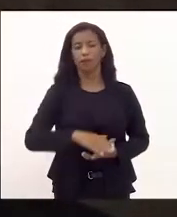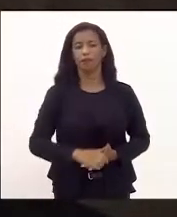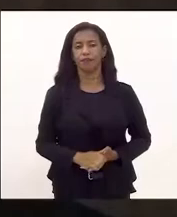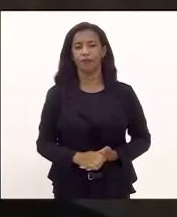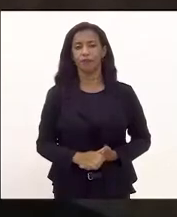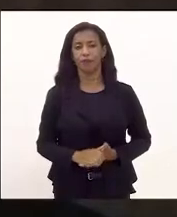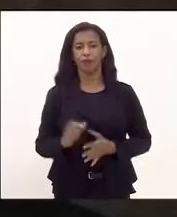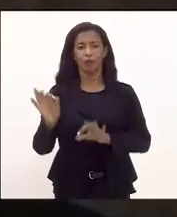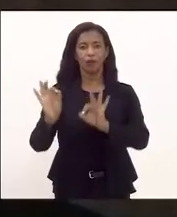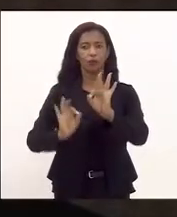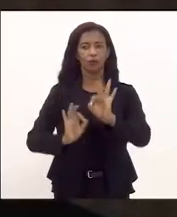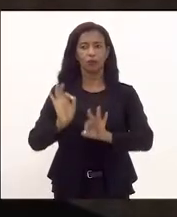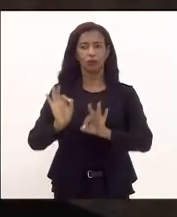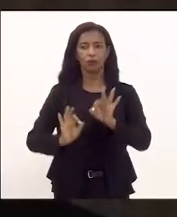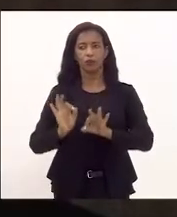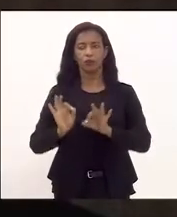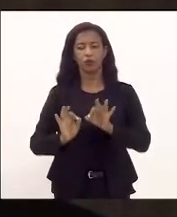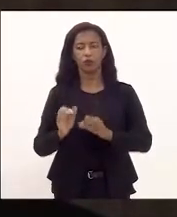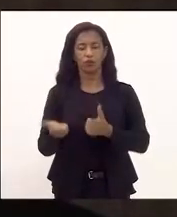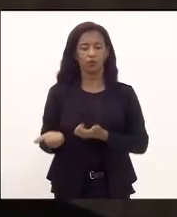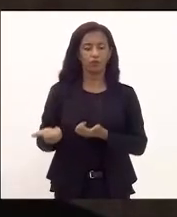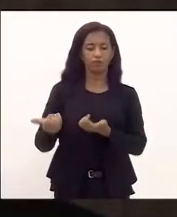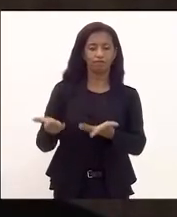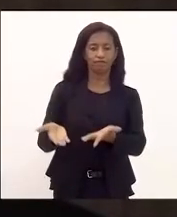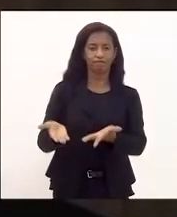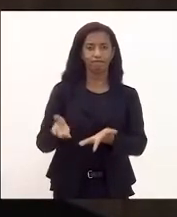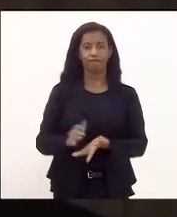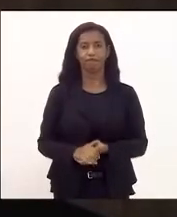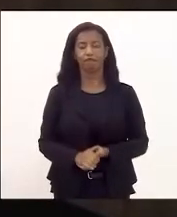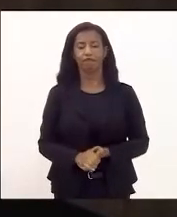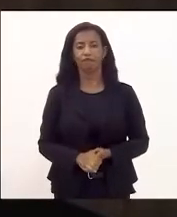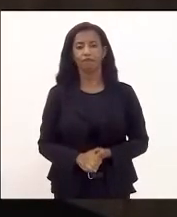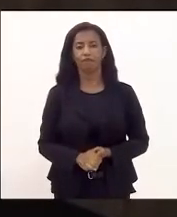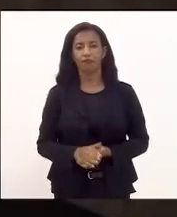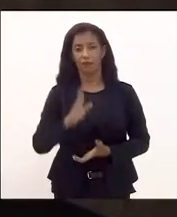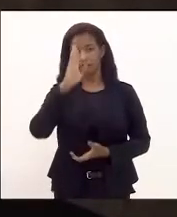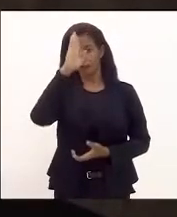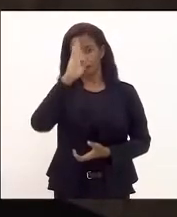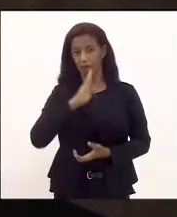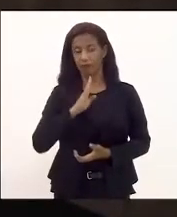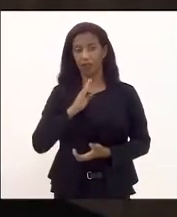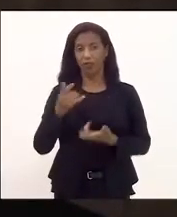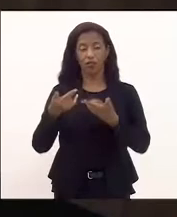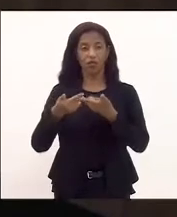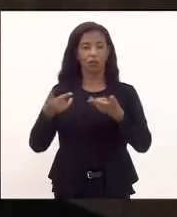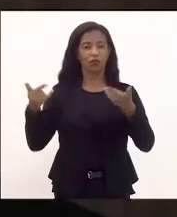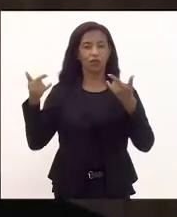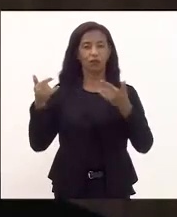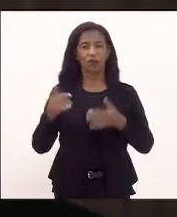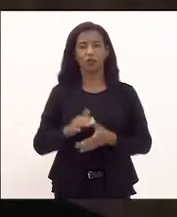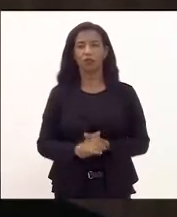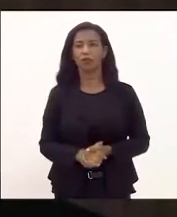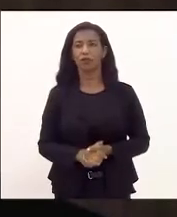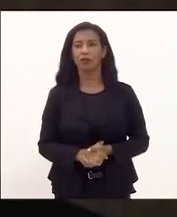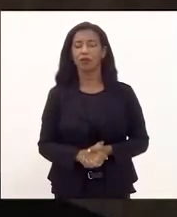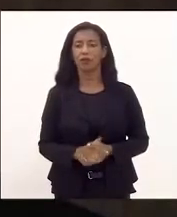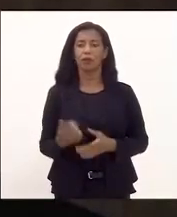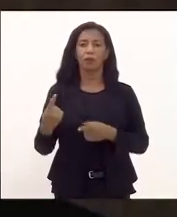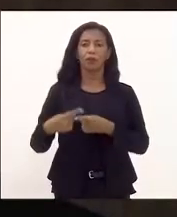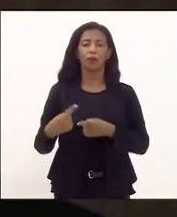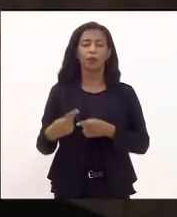ao projeto que instituía a entrega gratuita de absorventes,